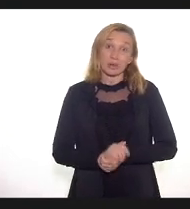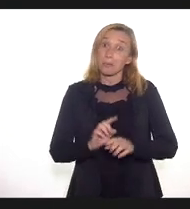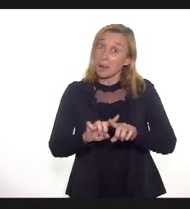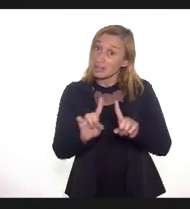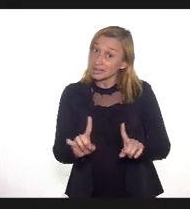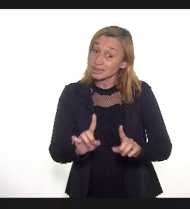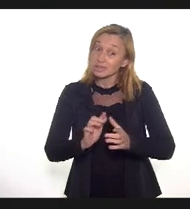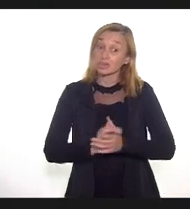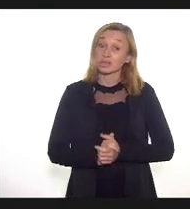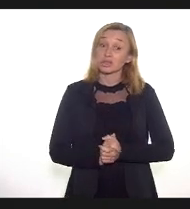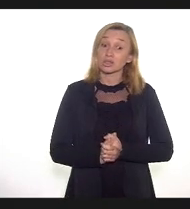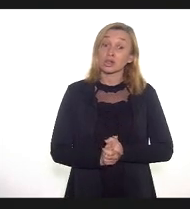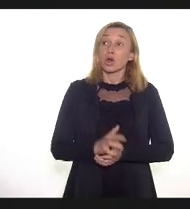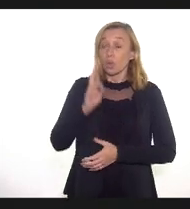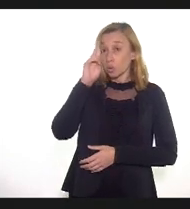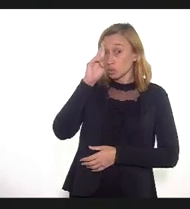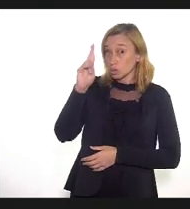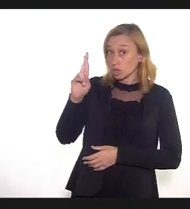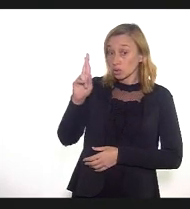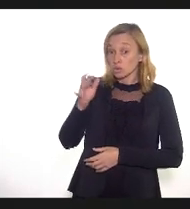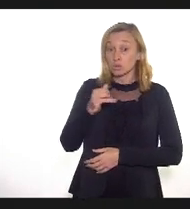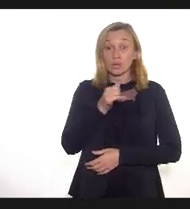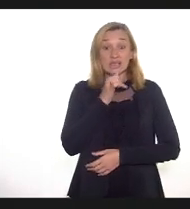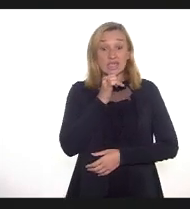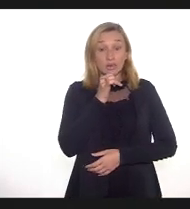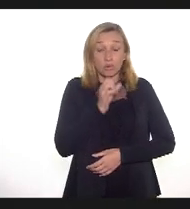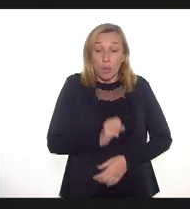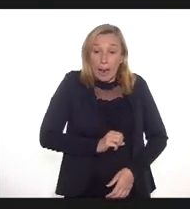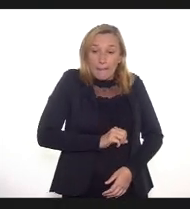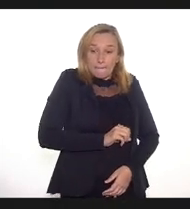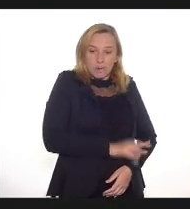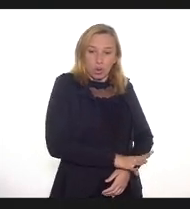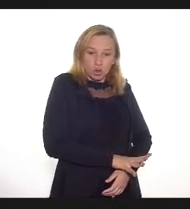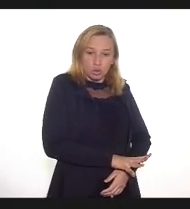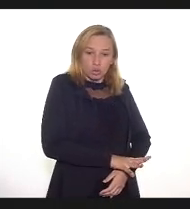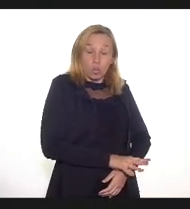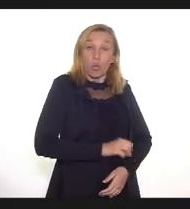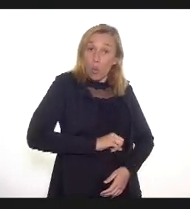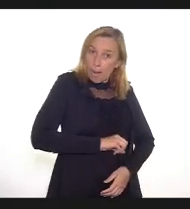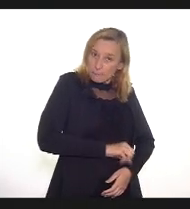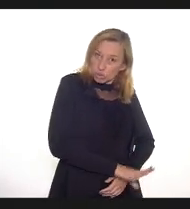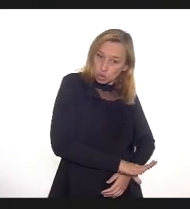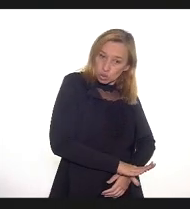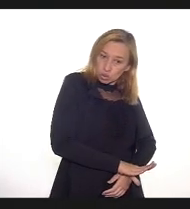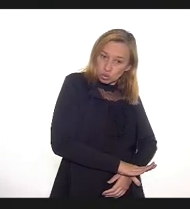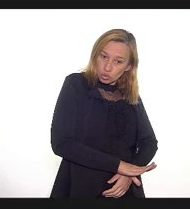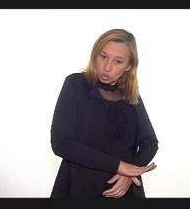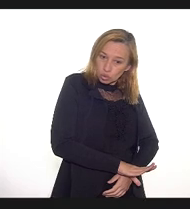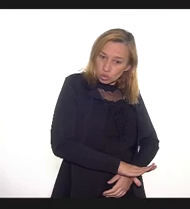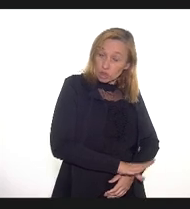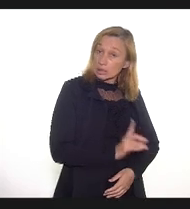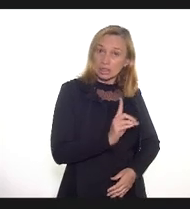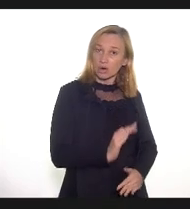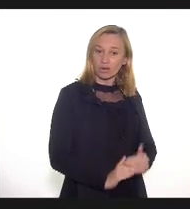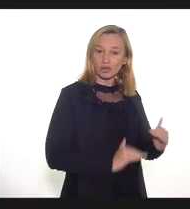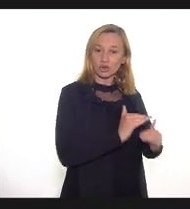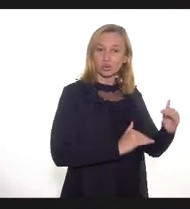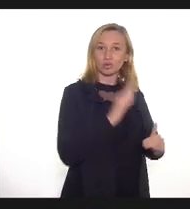Mas o senhor citou o exemplo do aborto. O aborto não avançou no